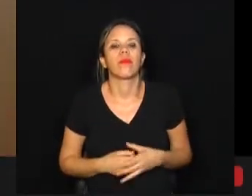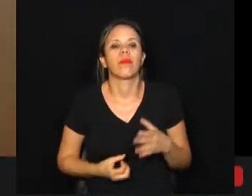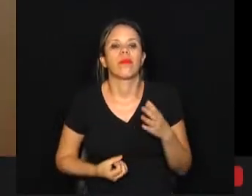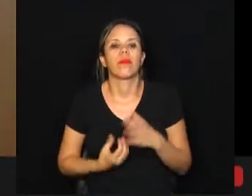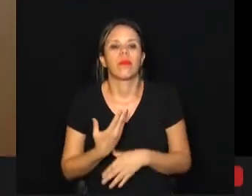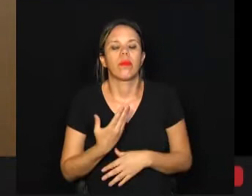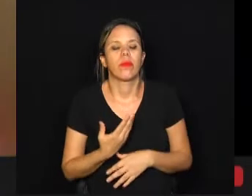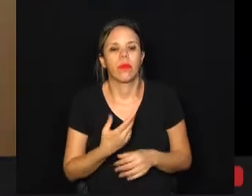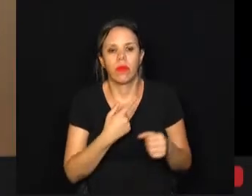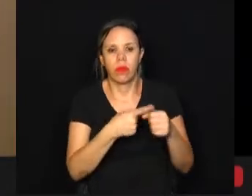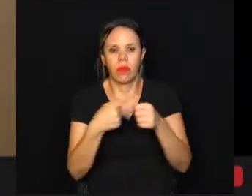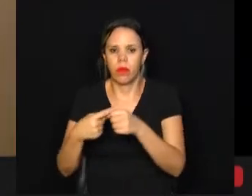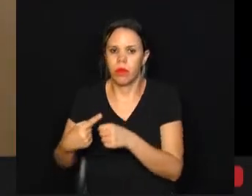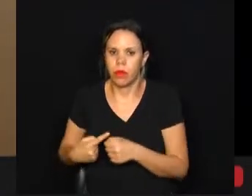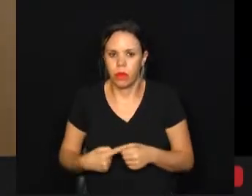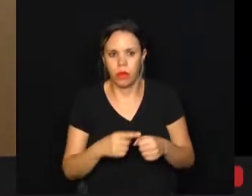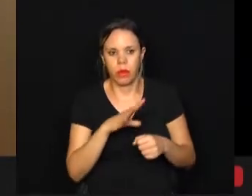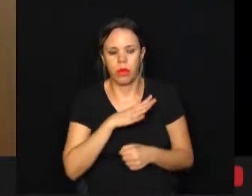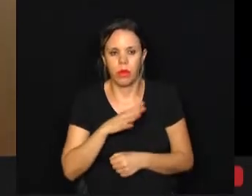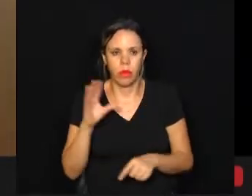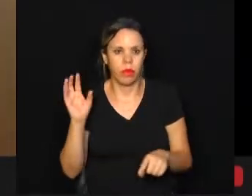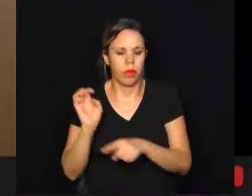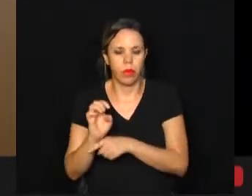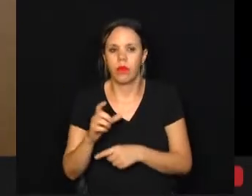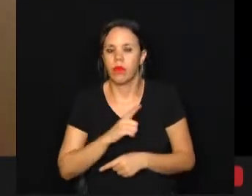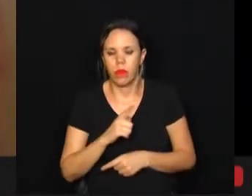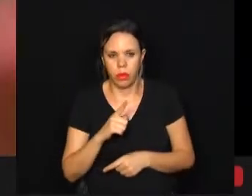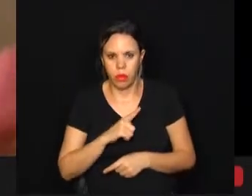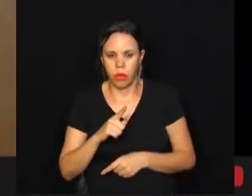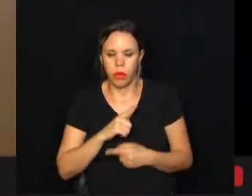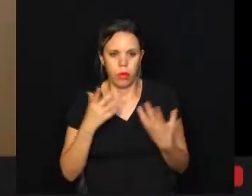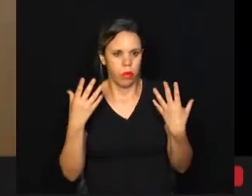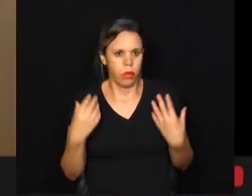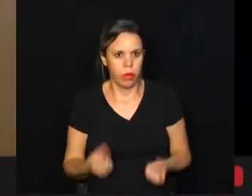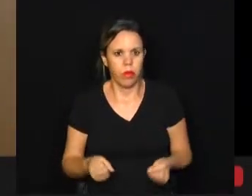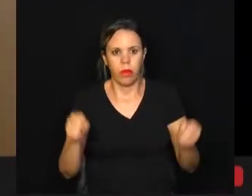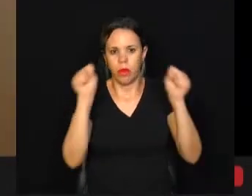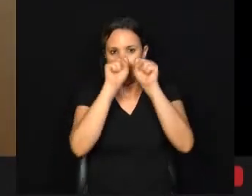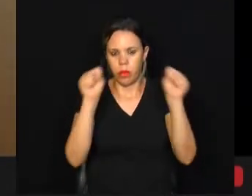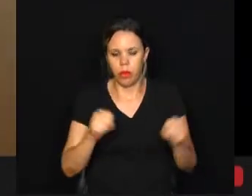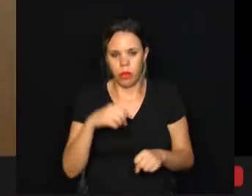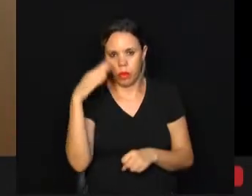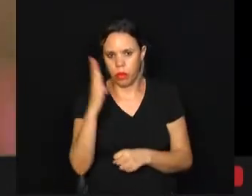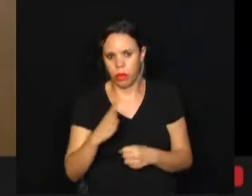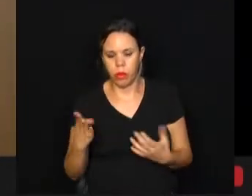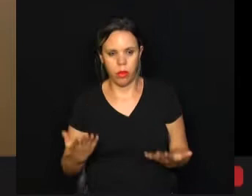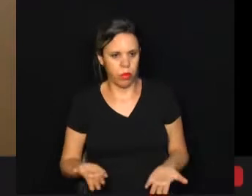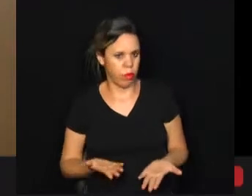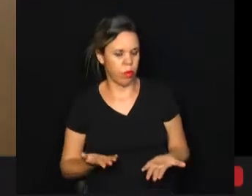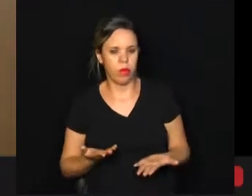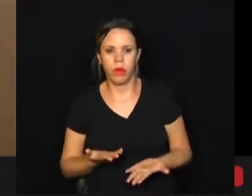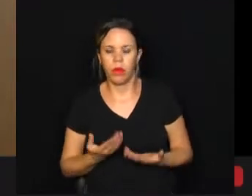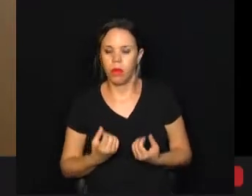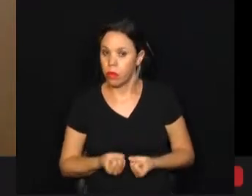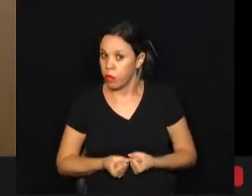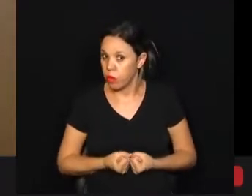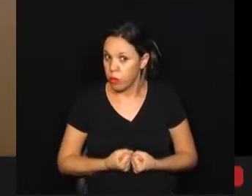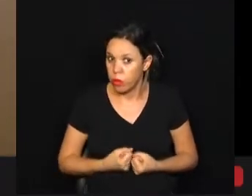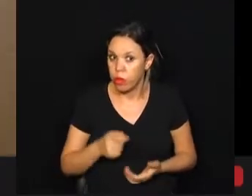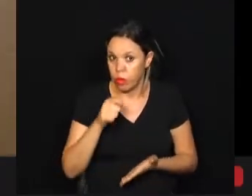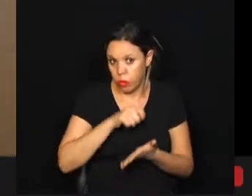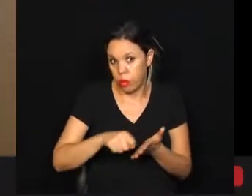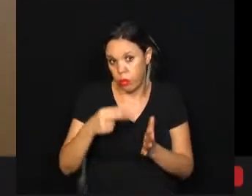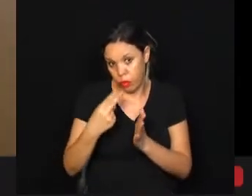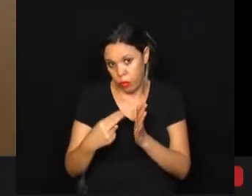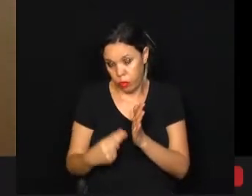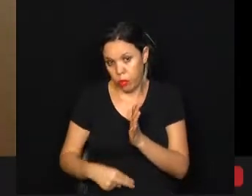acontecer, os municípios, assim como os estados, teriam que aderir ao Sistema Nacional. Para aderir ao Sistema Nacional, eles assinavam um